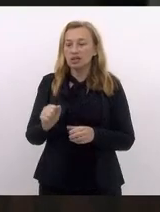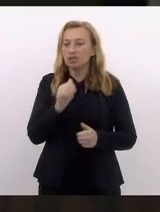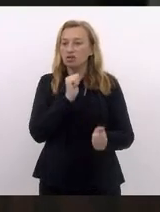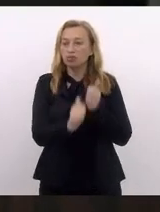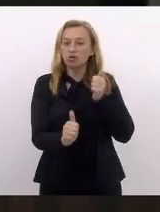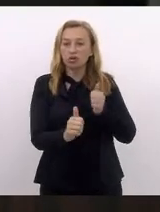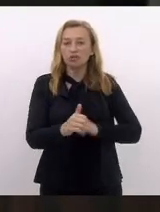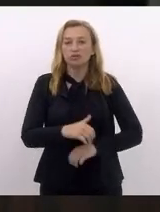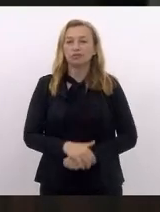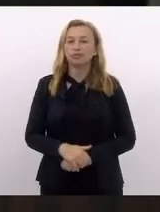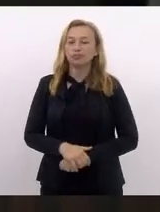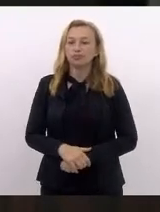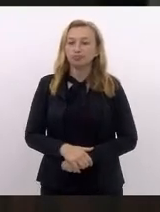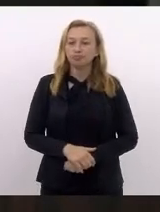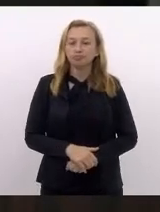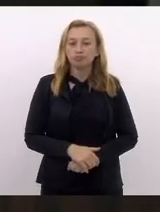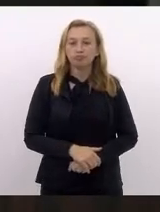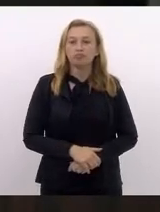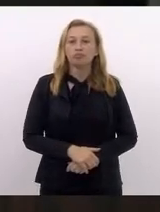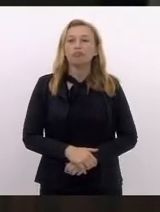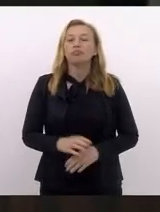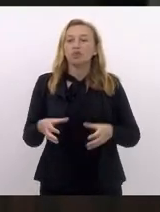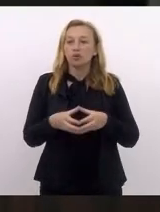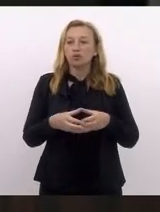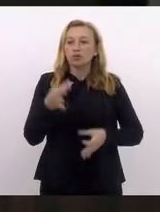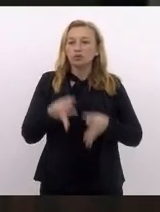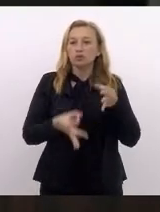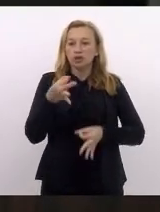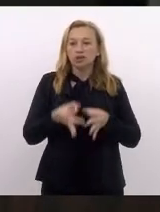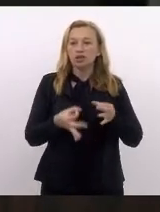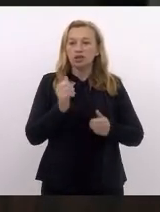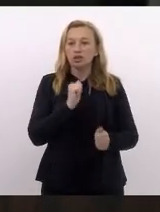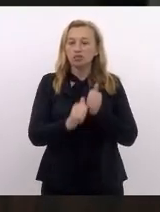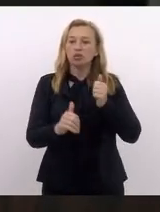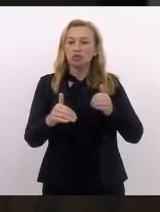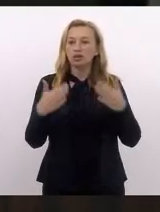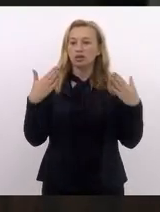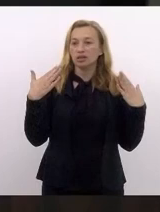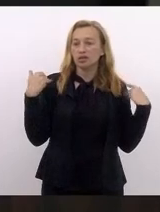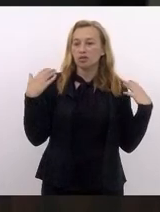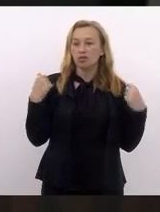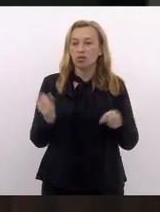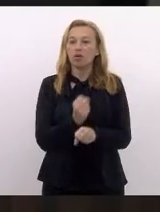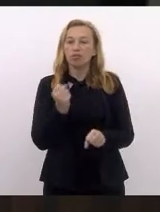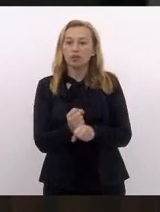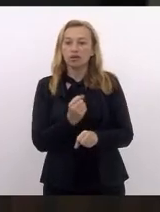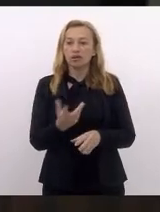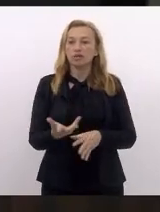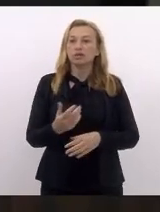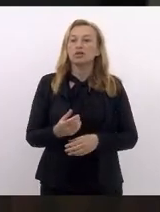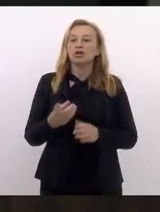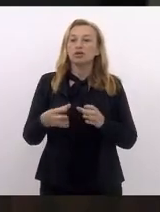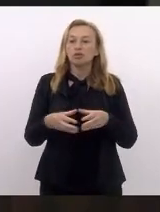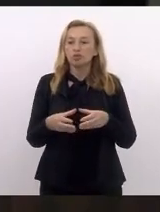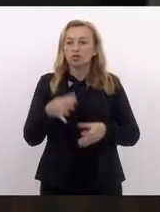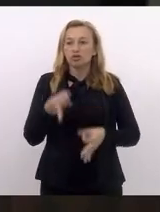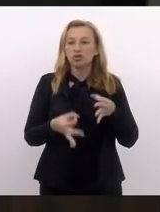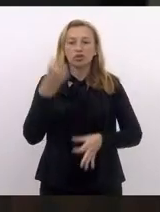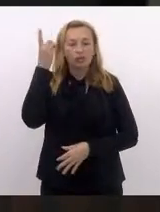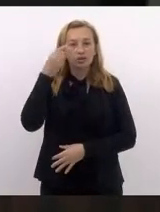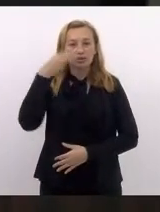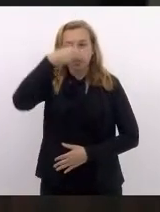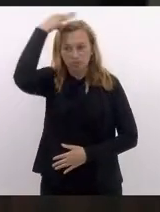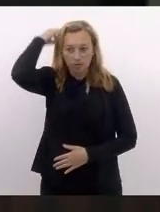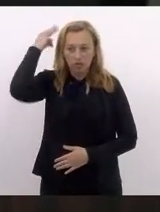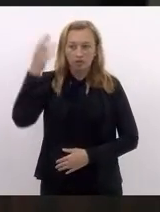na forma que menciona frente e pareceres das comissões comissão de esporte lazer a obra de orçamento para emitir parecer pela comissão de posição de espectador